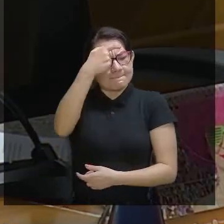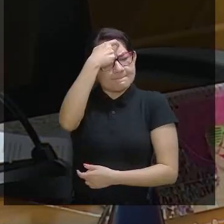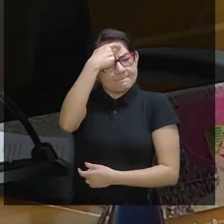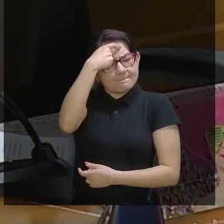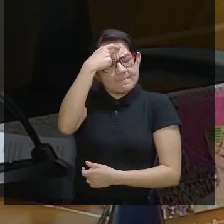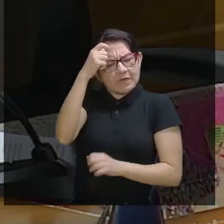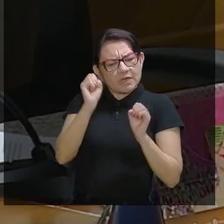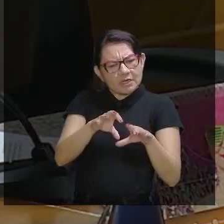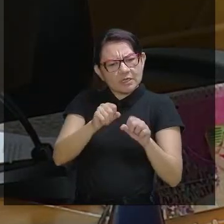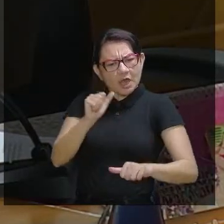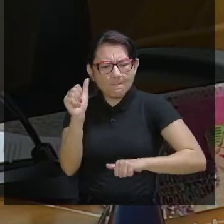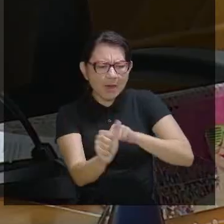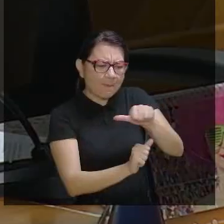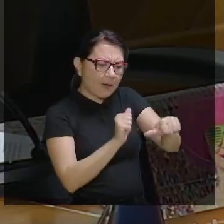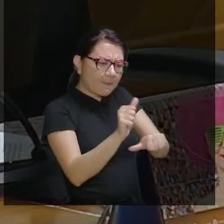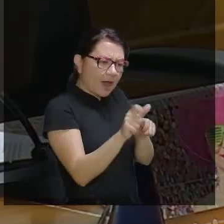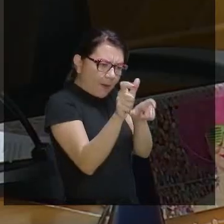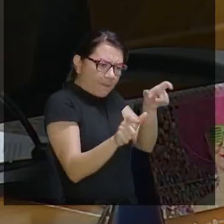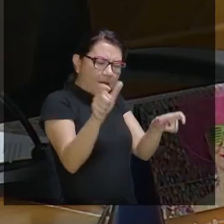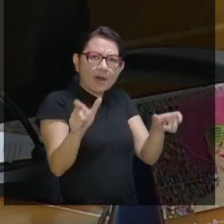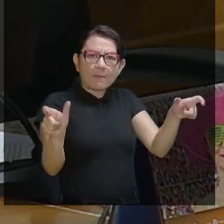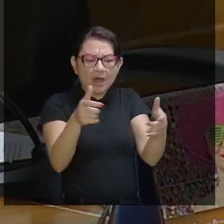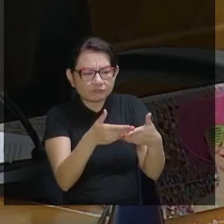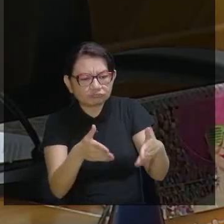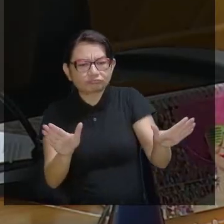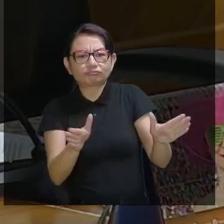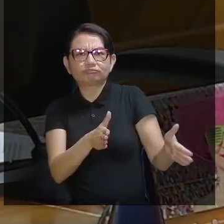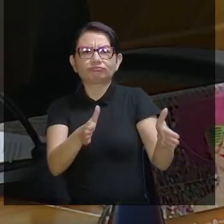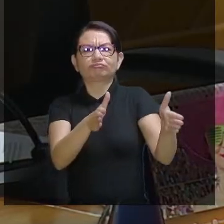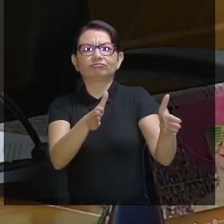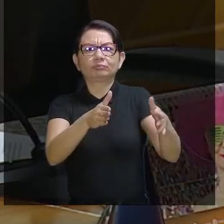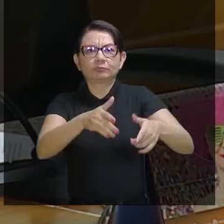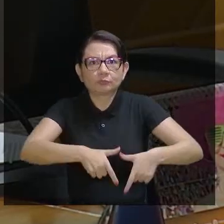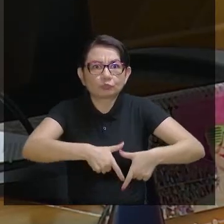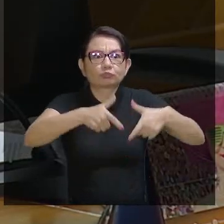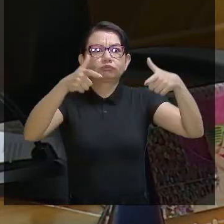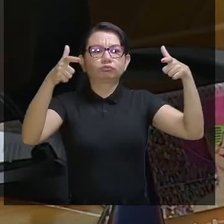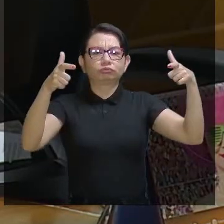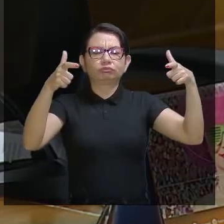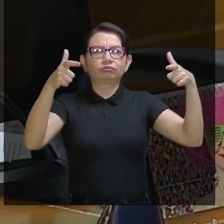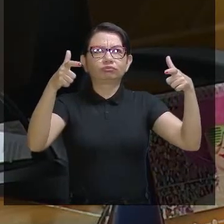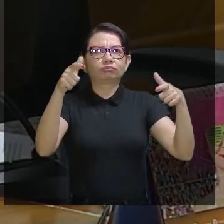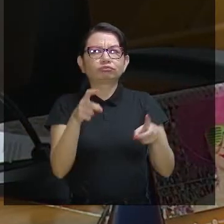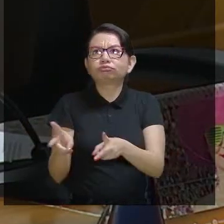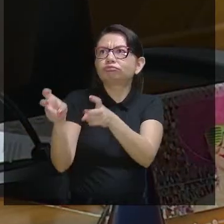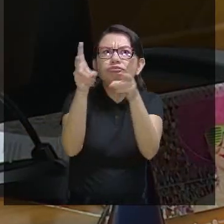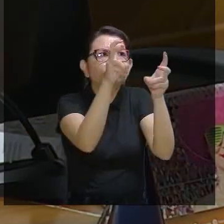é transformar vidas, abrir caminhos e ampliar horizontes.